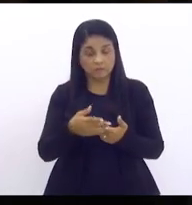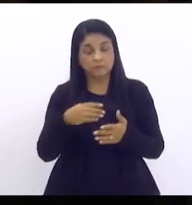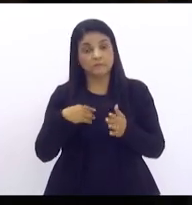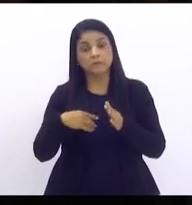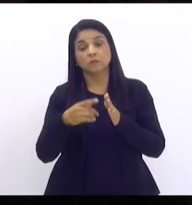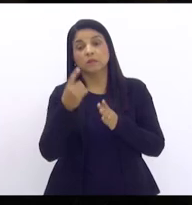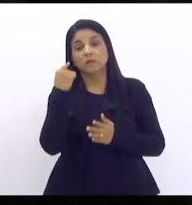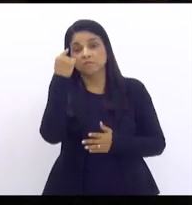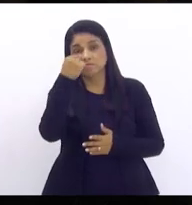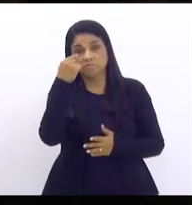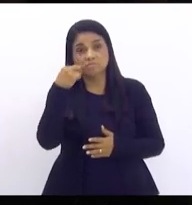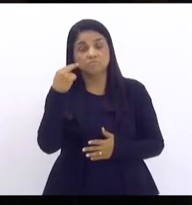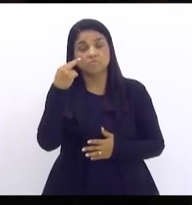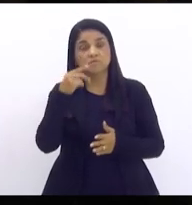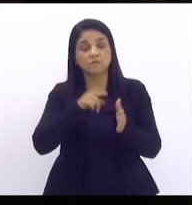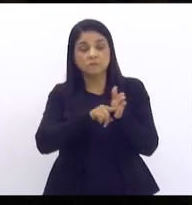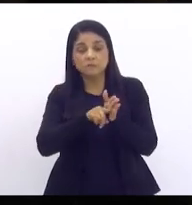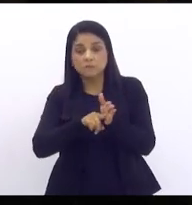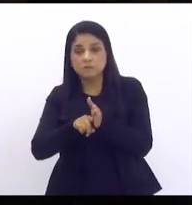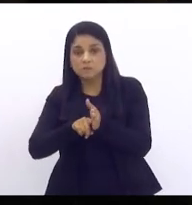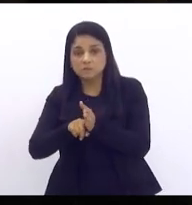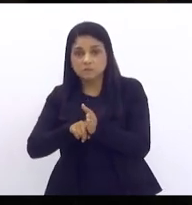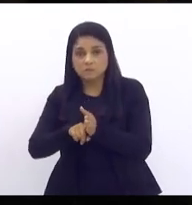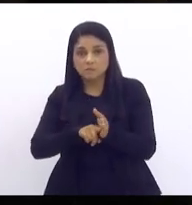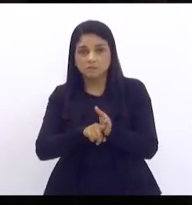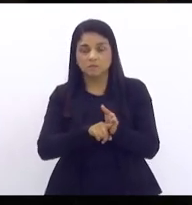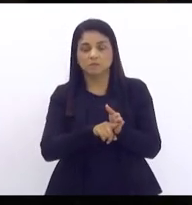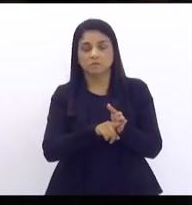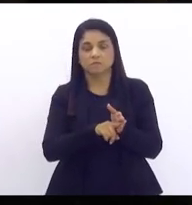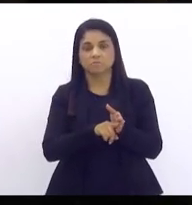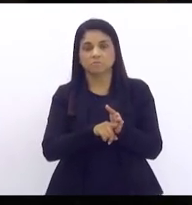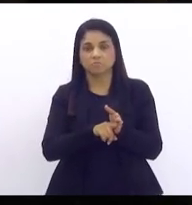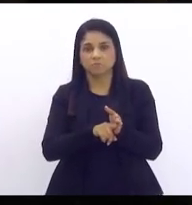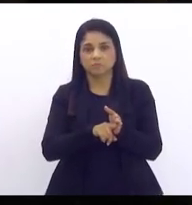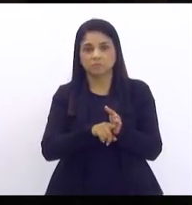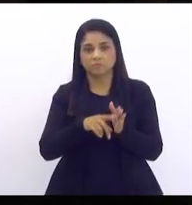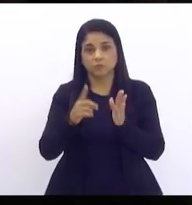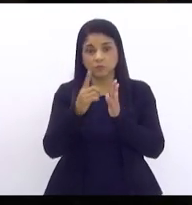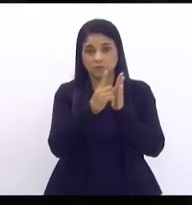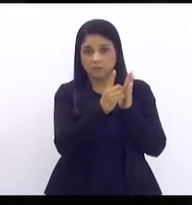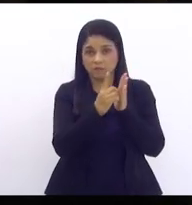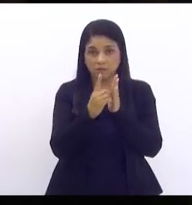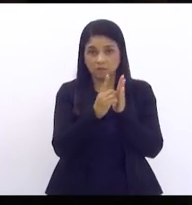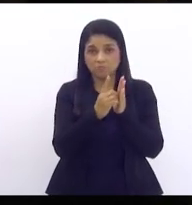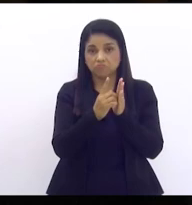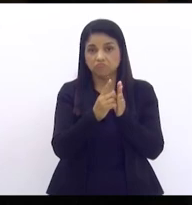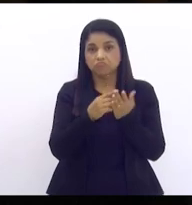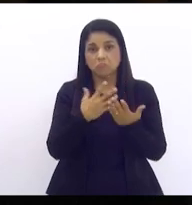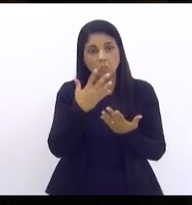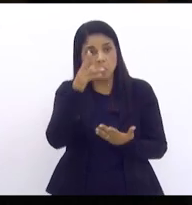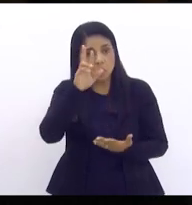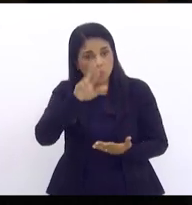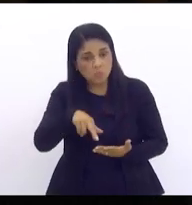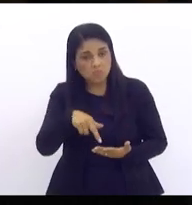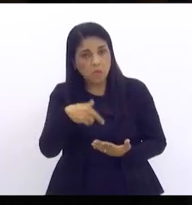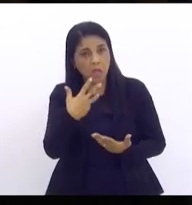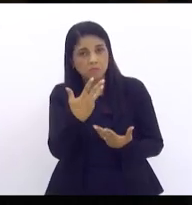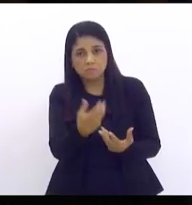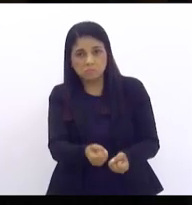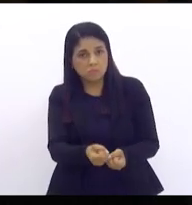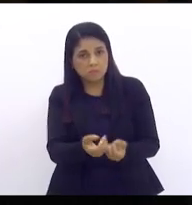DETRAN não pode aceitar o plano de saúde. Não há razão. Não tem nada